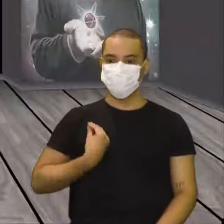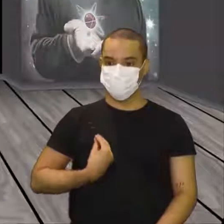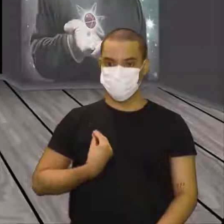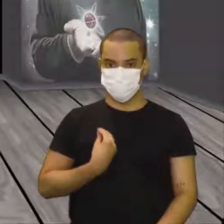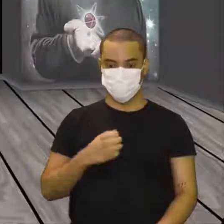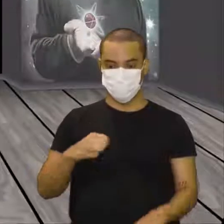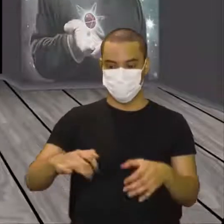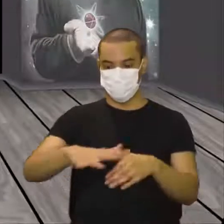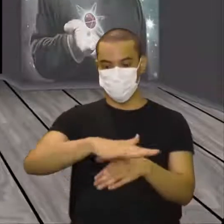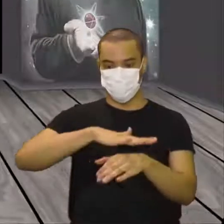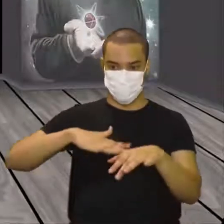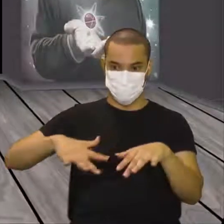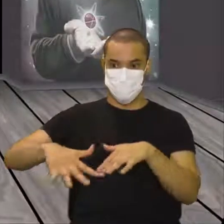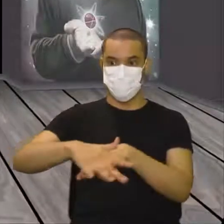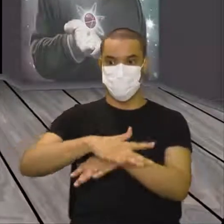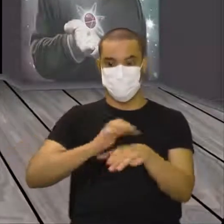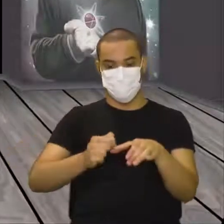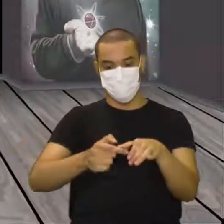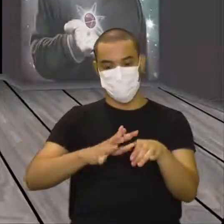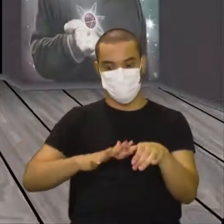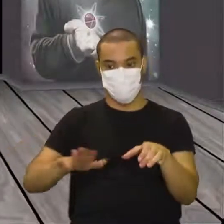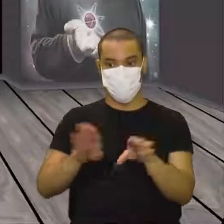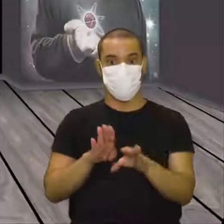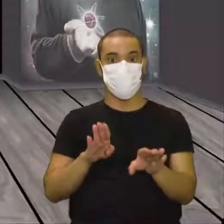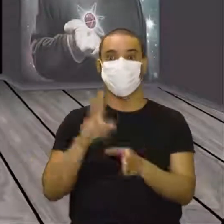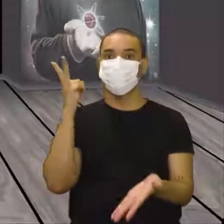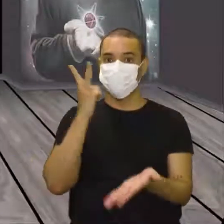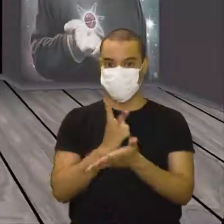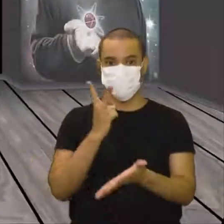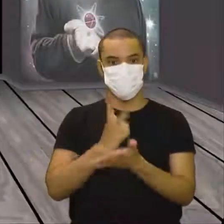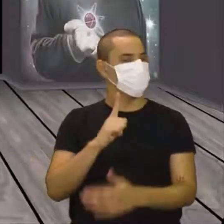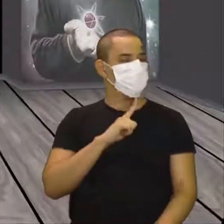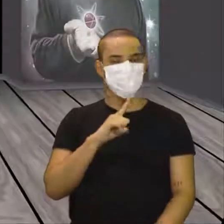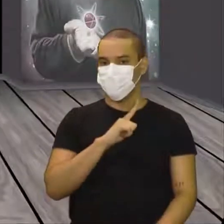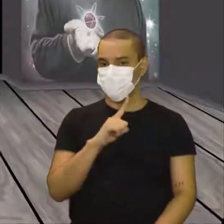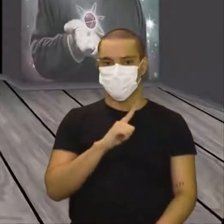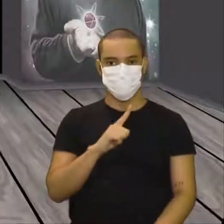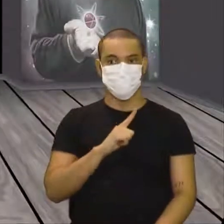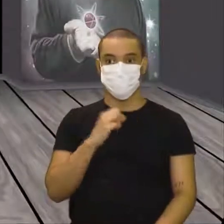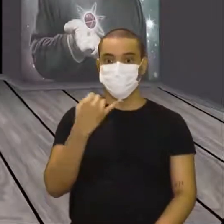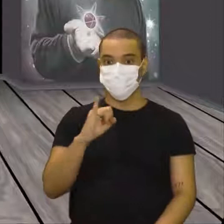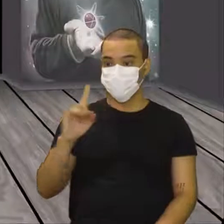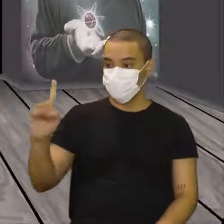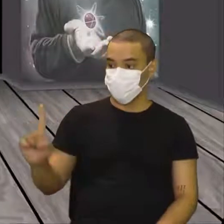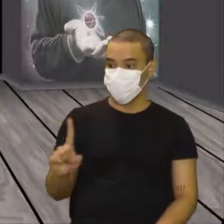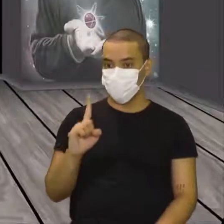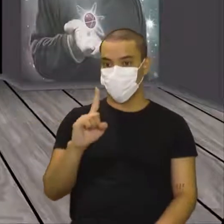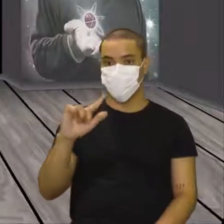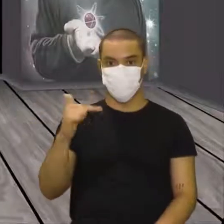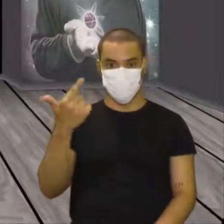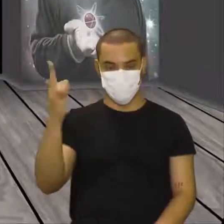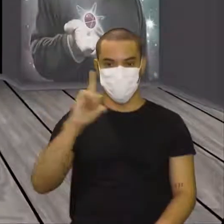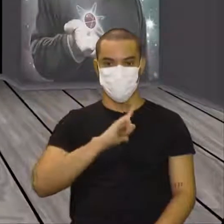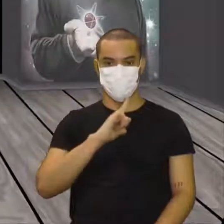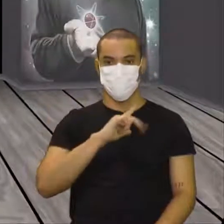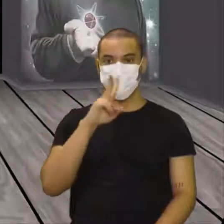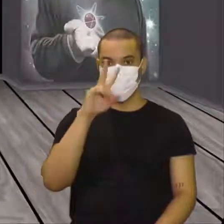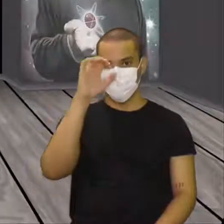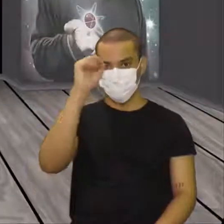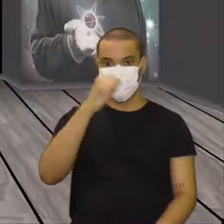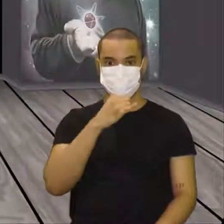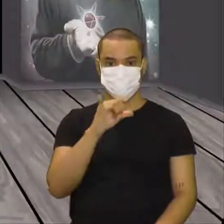de qualquer coisa. Sempre eu vou ter o campo, beleza? Se eu coloco outra carga aqui, eu vou ter uma força